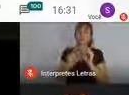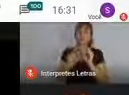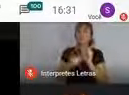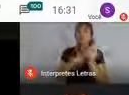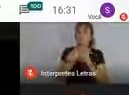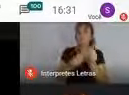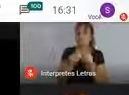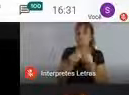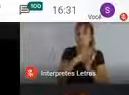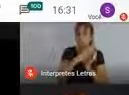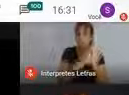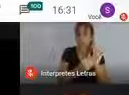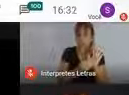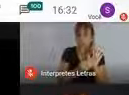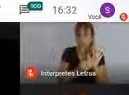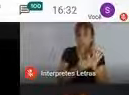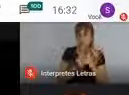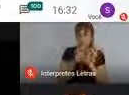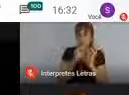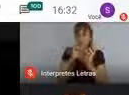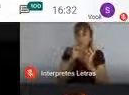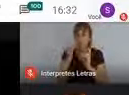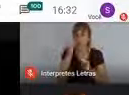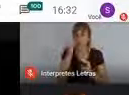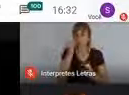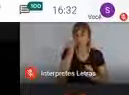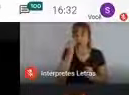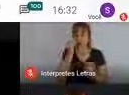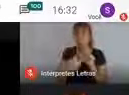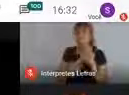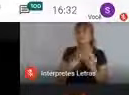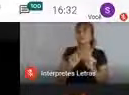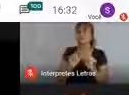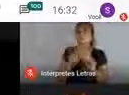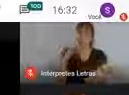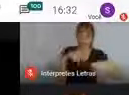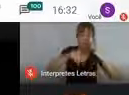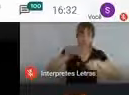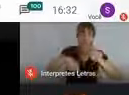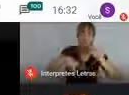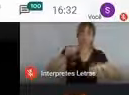linguística, observando as variáveis